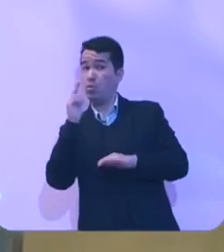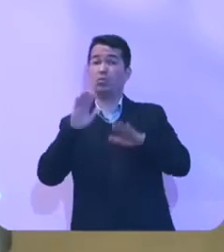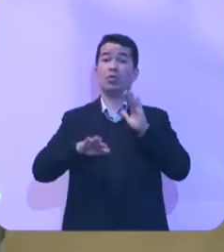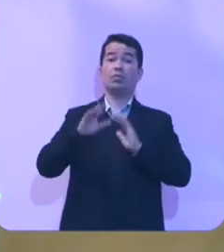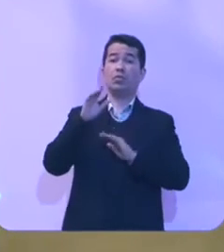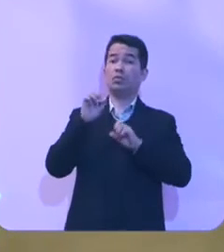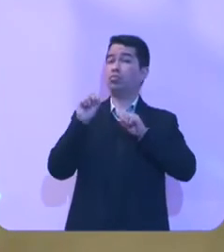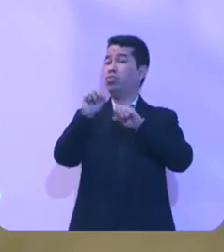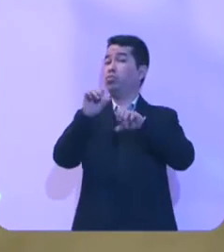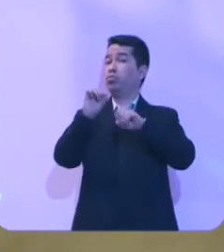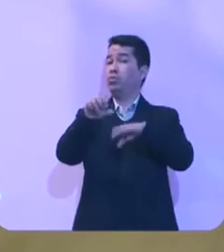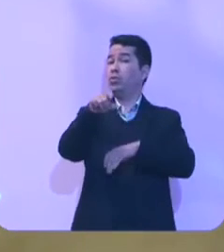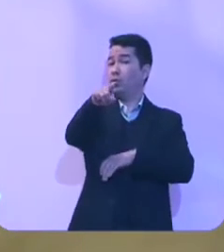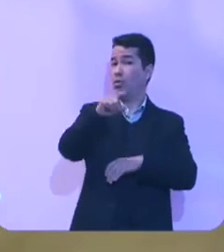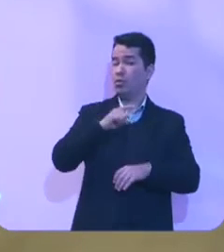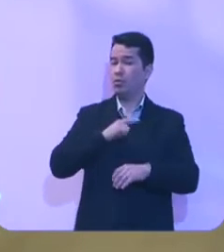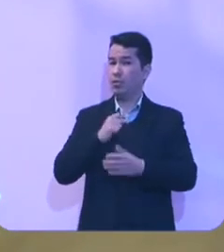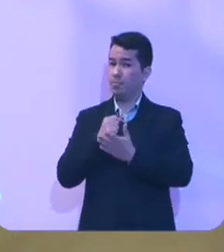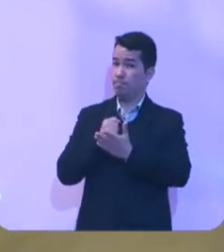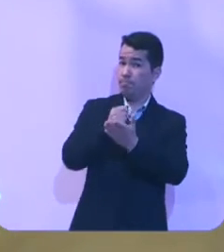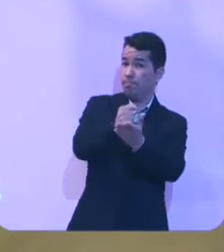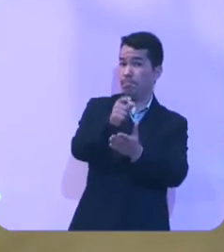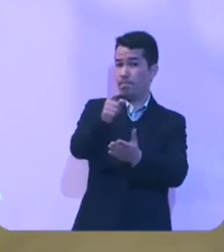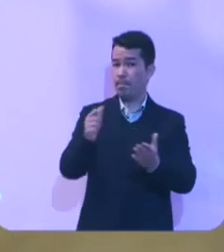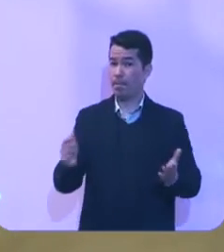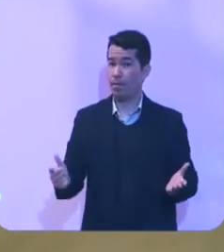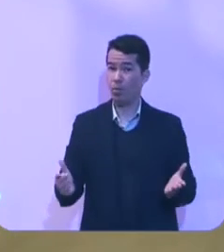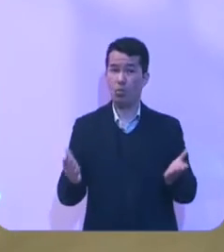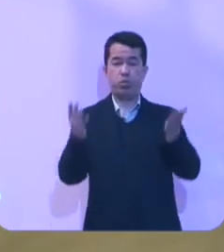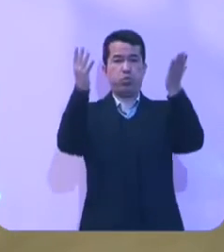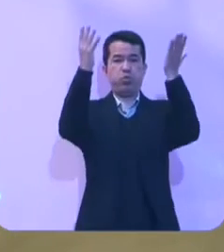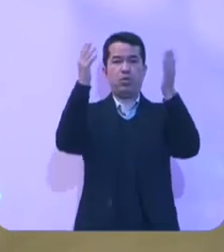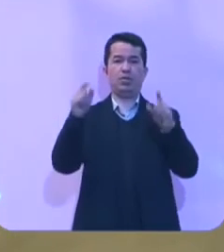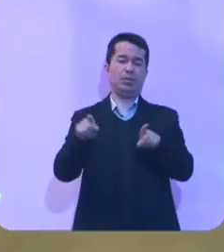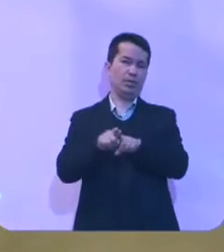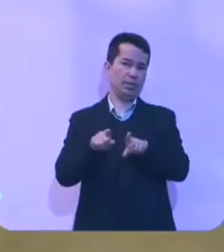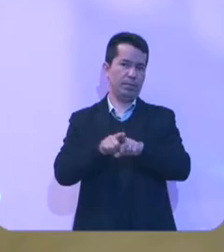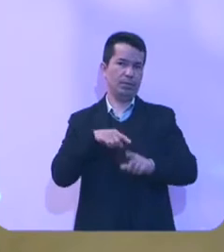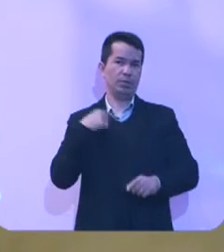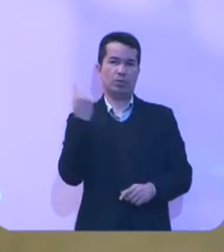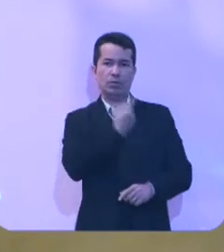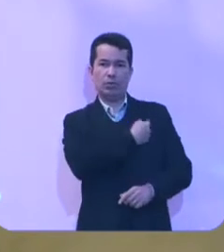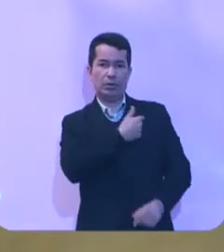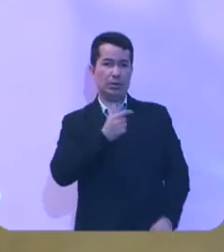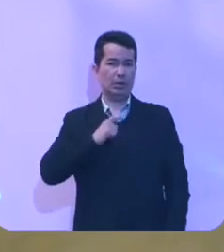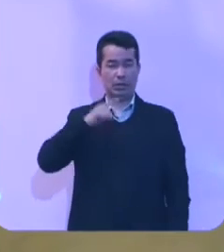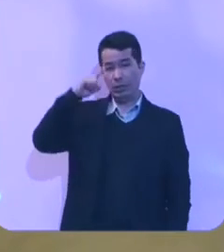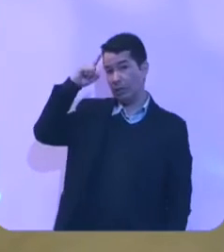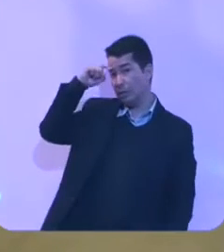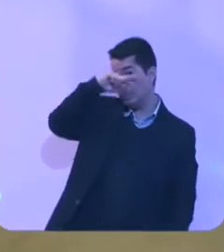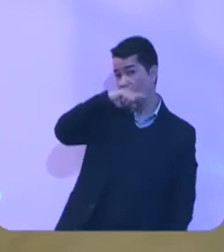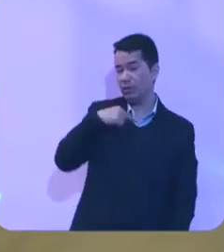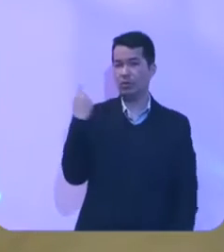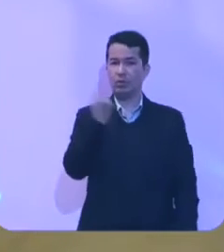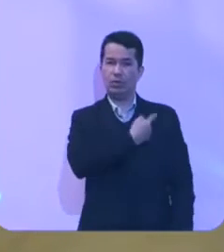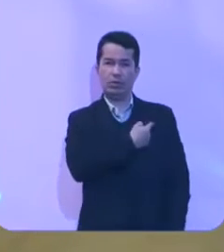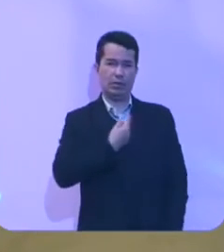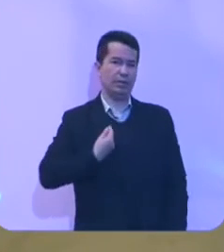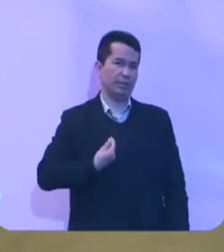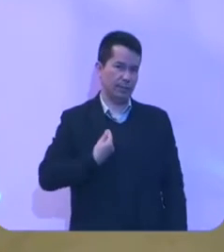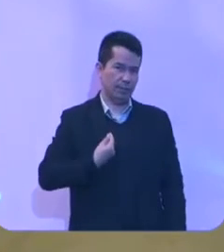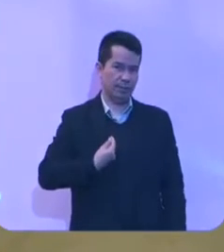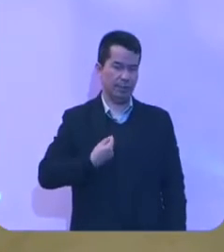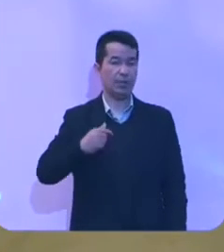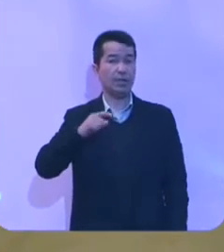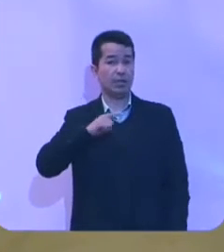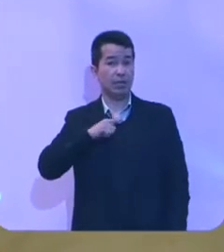da igreja que possam te ajudar nesses tempos de dificuldade que vivemos. Então, está aparecendo um link